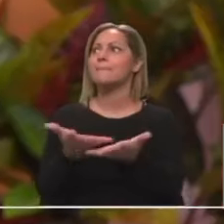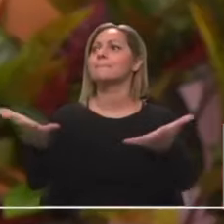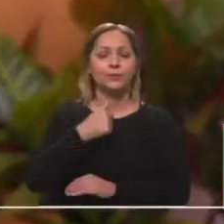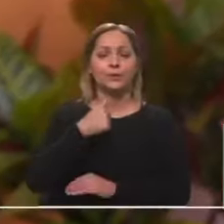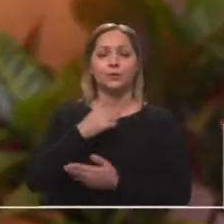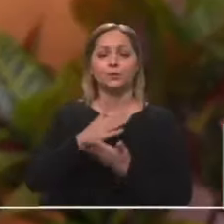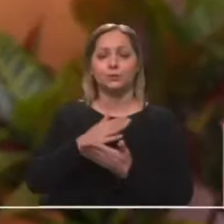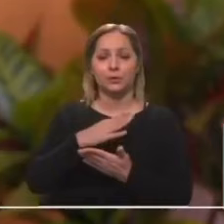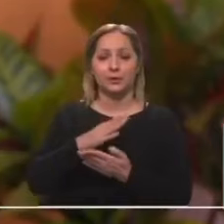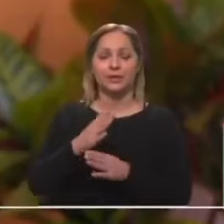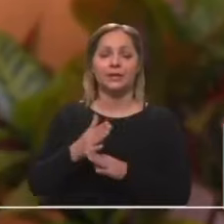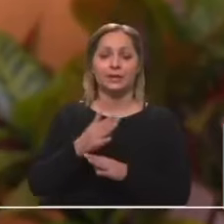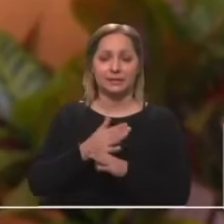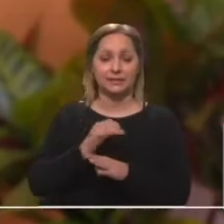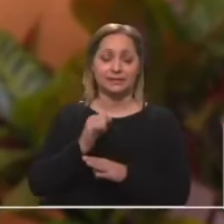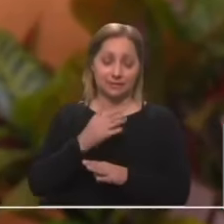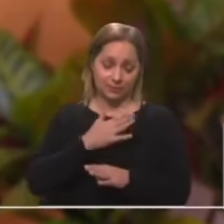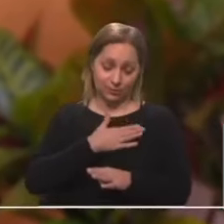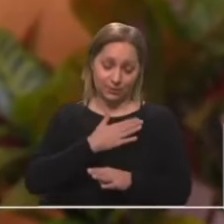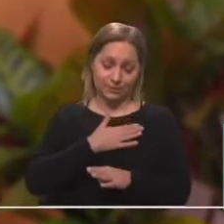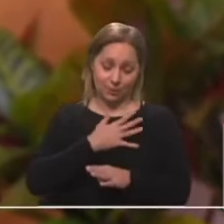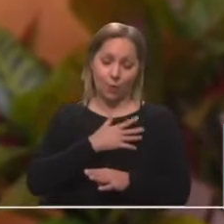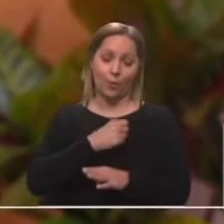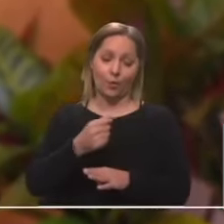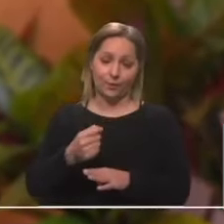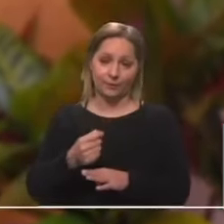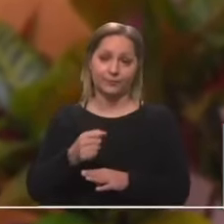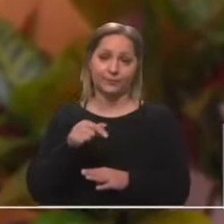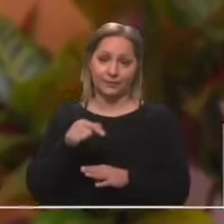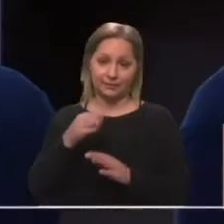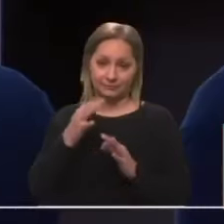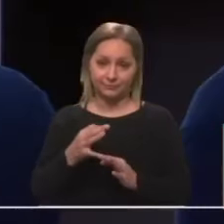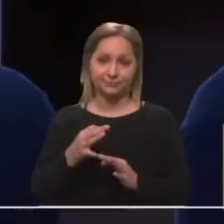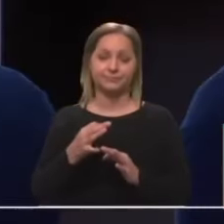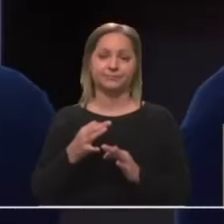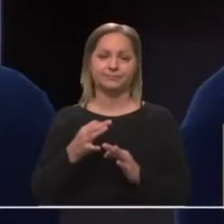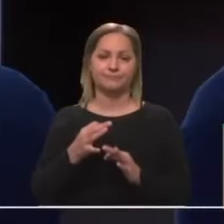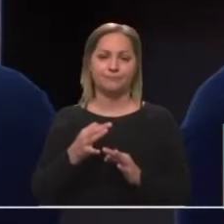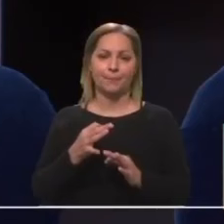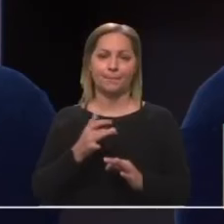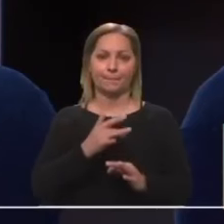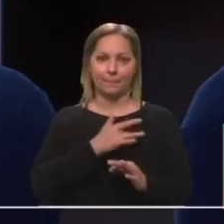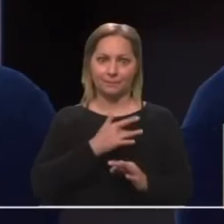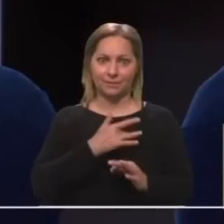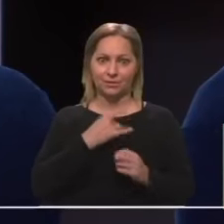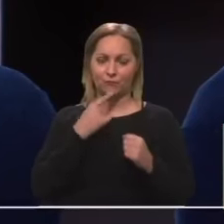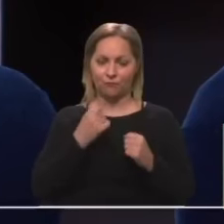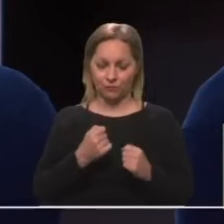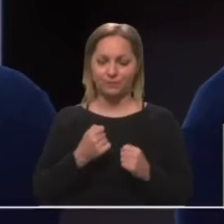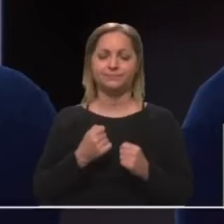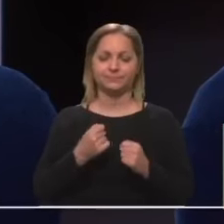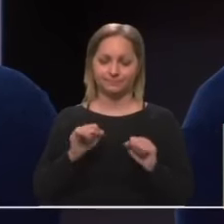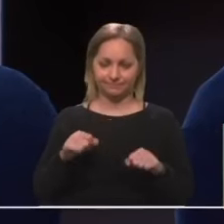por aqui. Roubaram-me o coração, sim. Foi assim um amor. Este é que foi daqueles de paixão a sua parte. Mas foi?